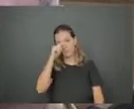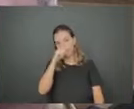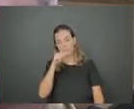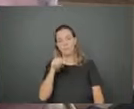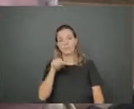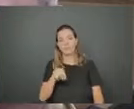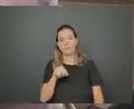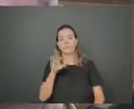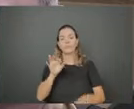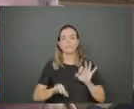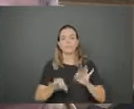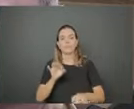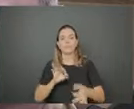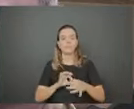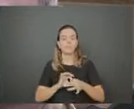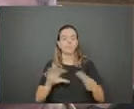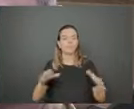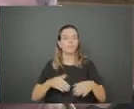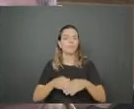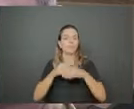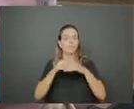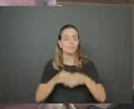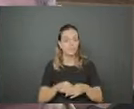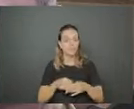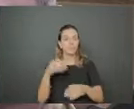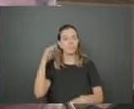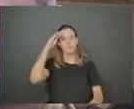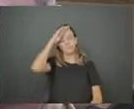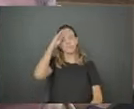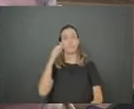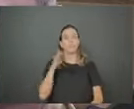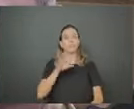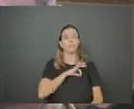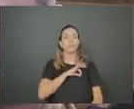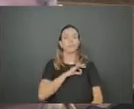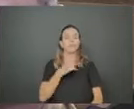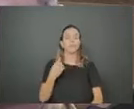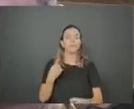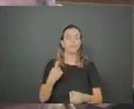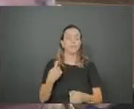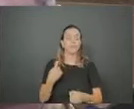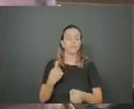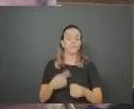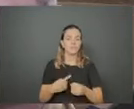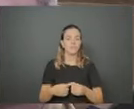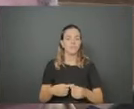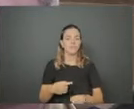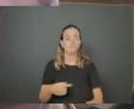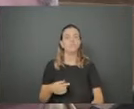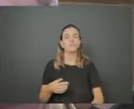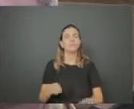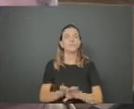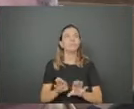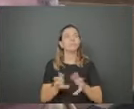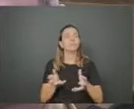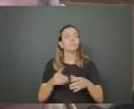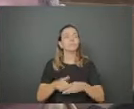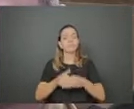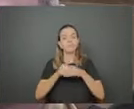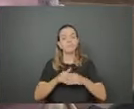cumprimentar o coronel e comandante-geral da Polícia Militar, coronel Hudson, cumprimentar todos que estão aqui